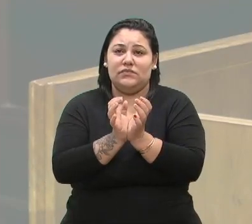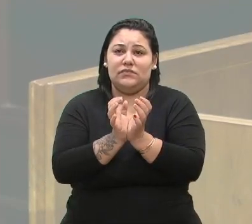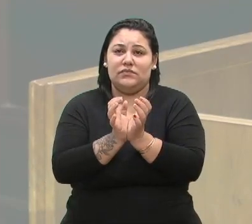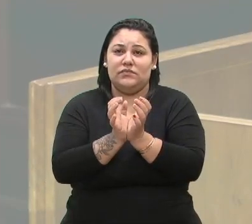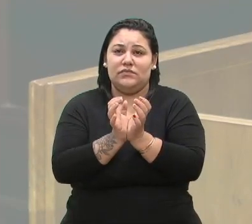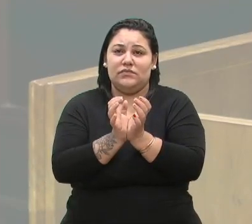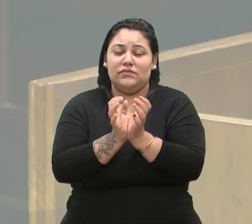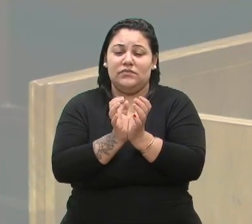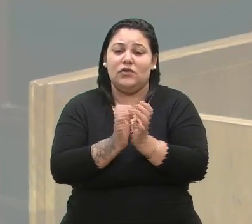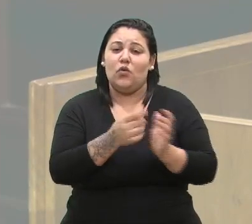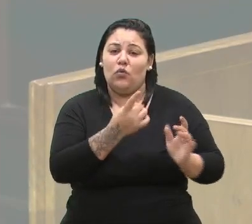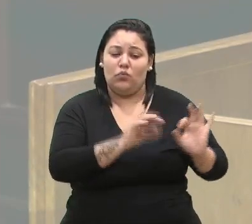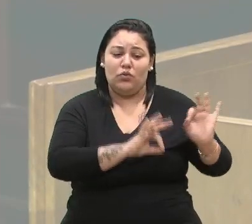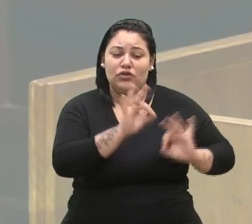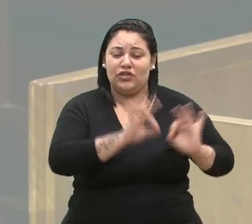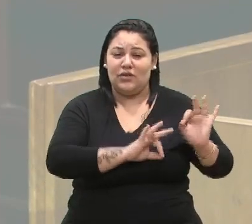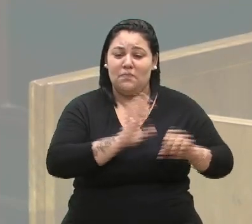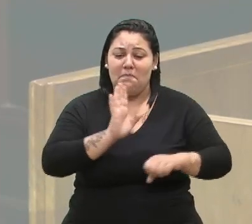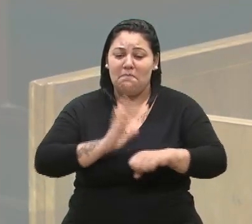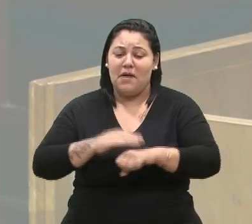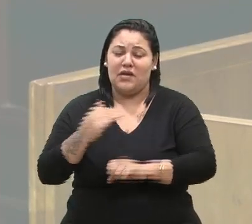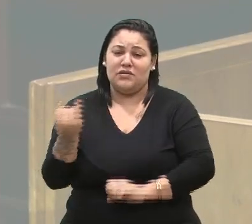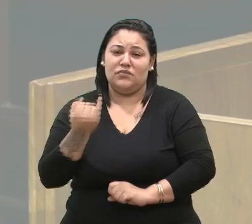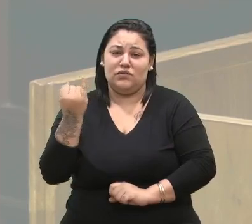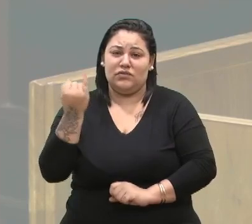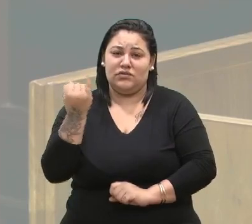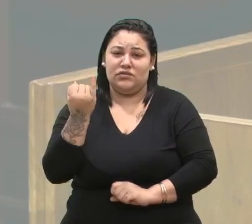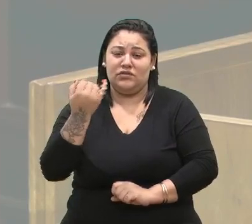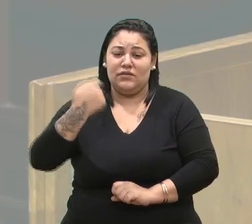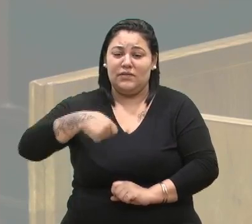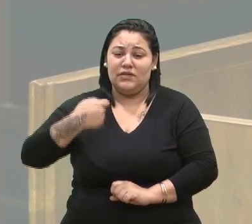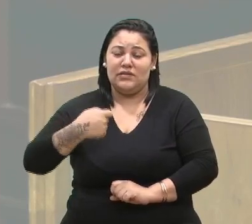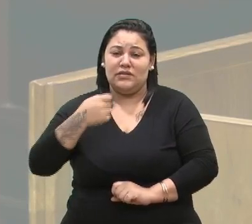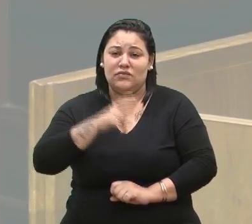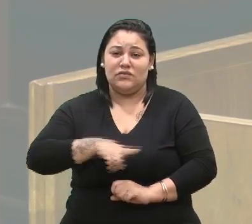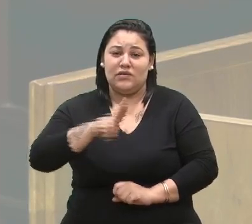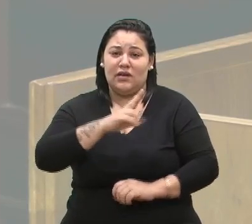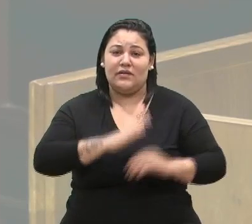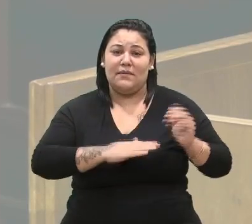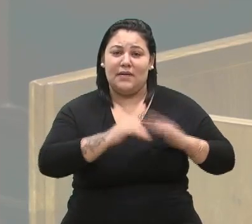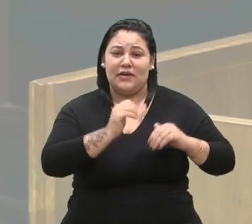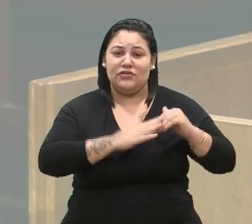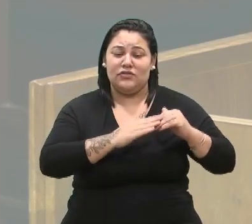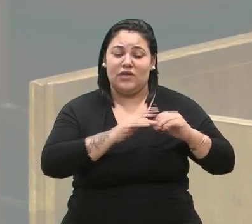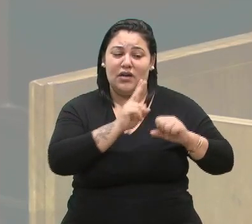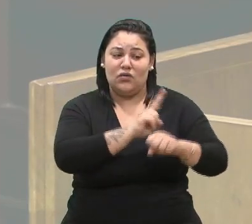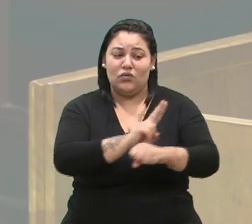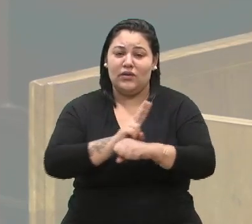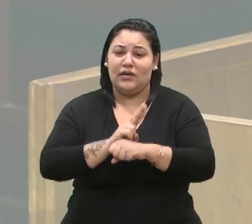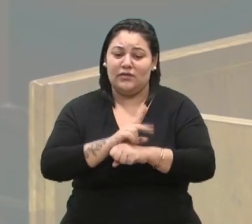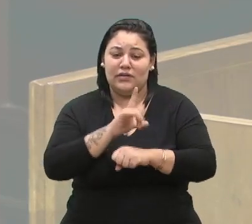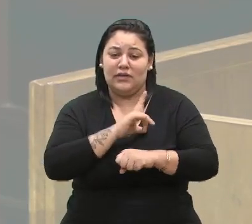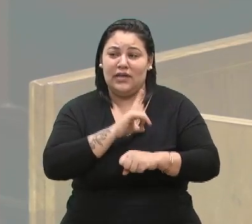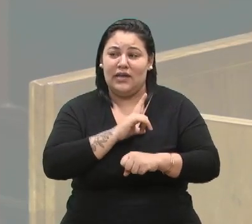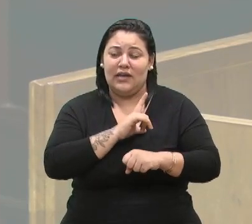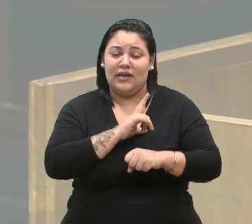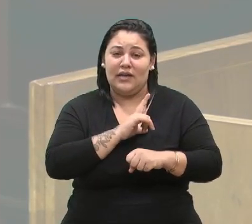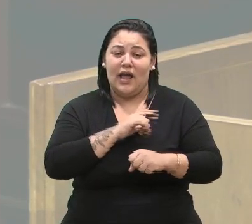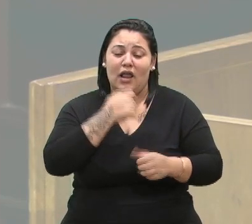um dos projetos mais importantes que deverá ser colocado em prática é o cuidado subsidiado, que tem a luta de muitas